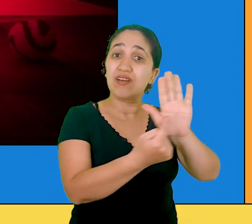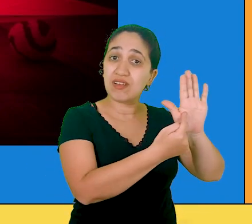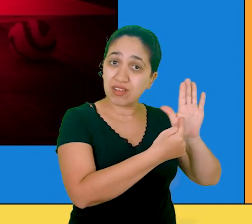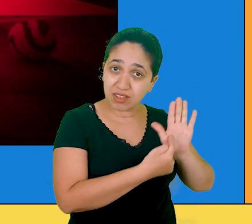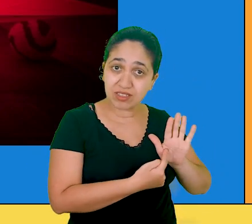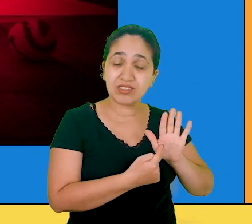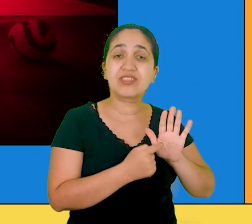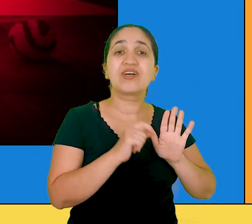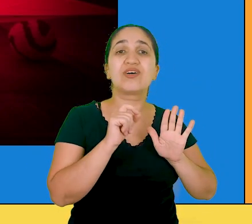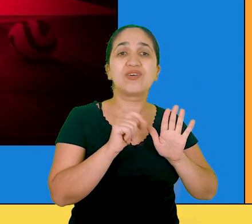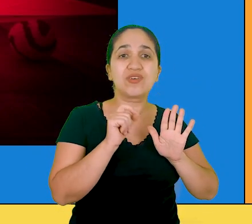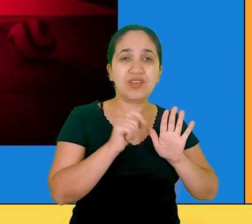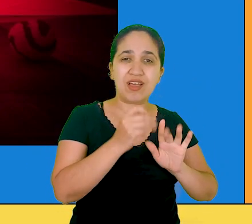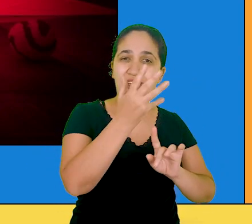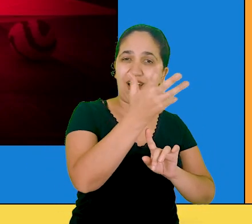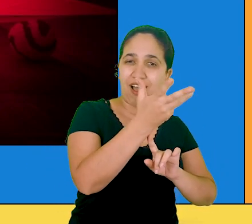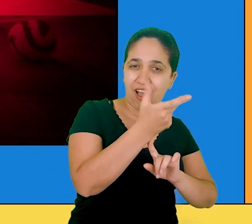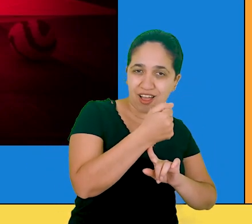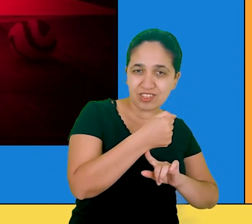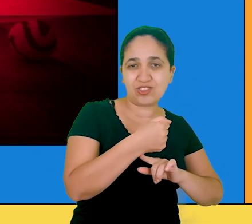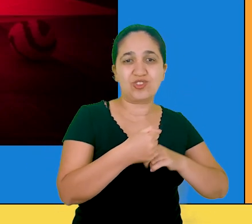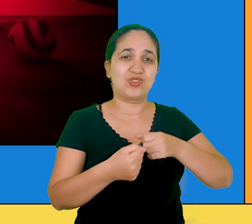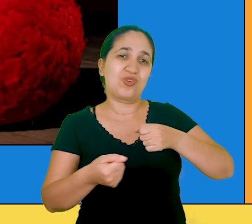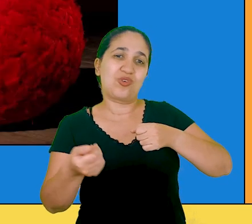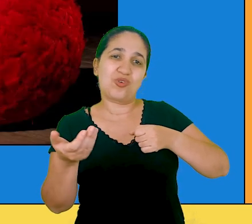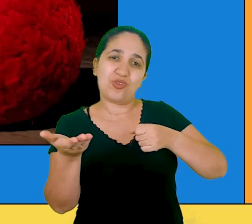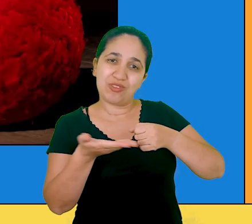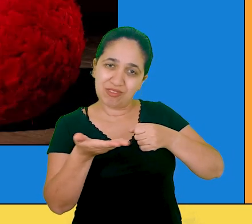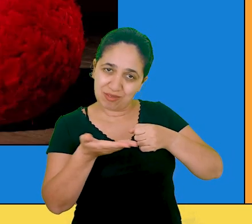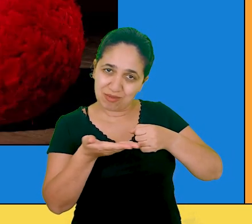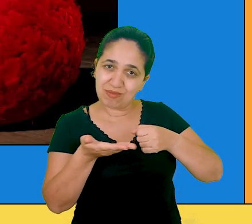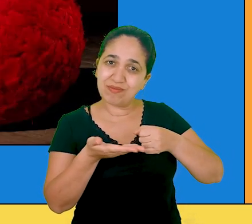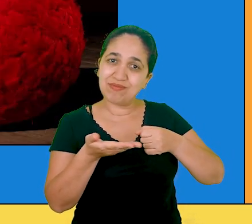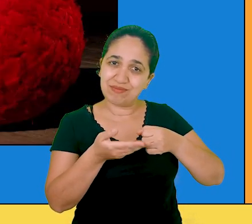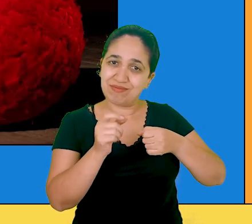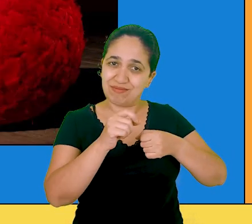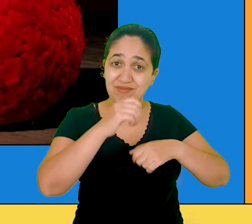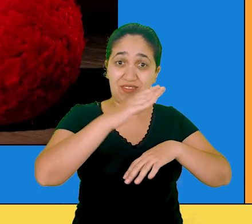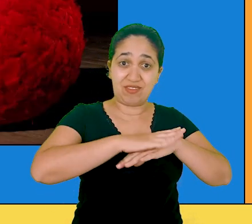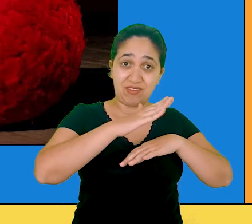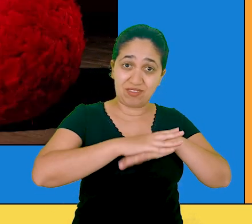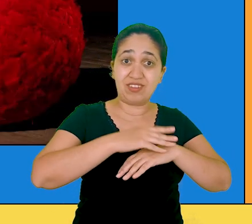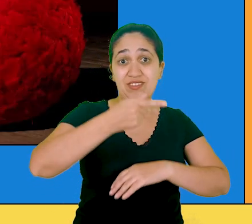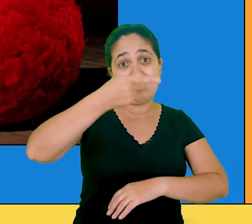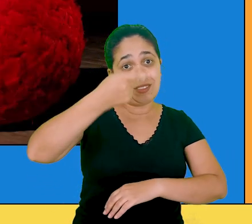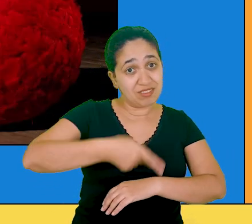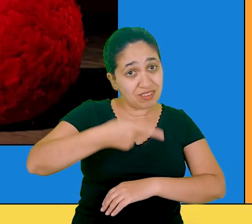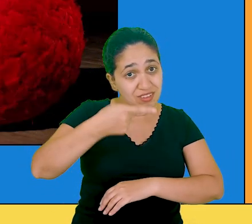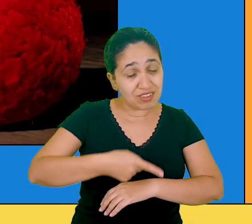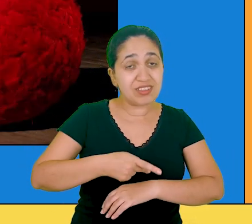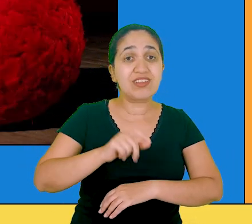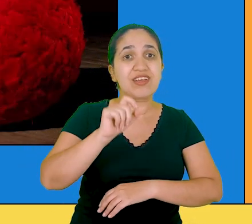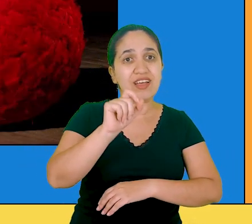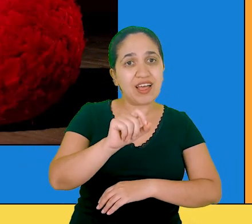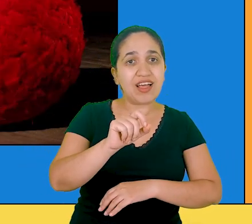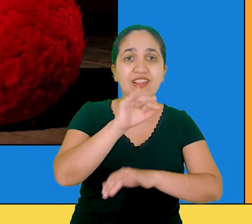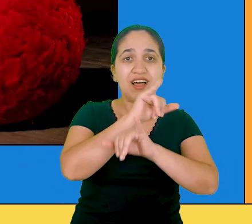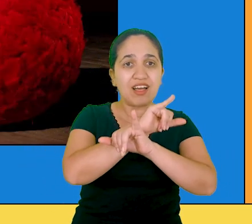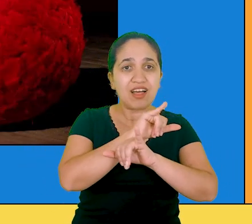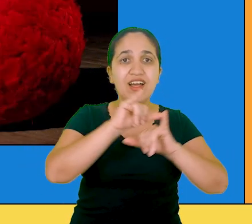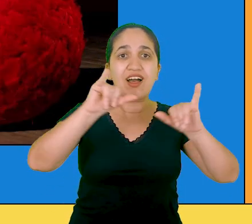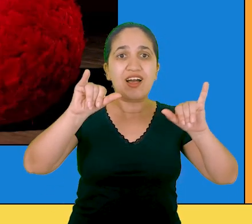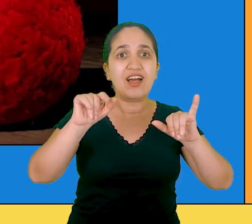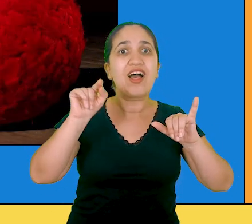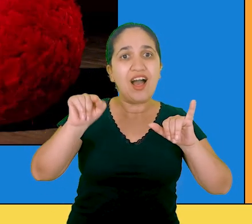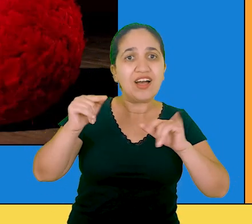por luzes vermelhas. No módulo Arte Contemporânea. Então, a arte contemporânea produzida ali em outra foto, vistas de